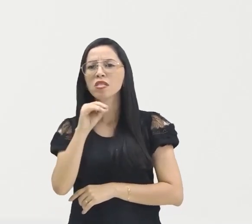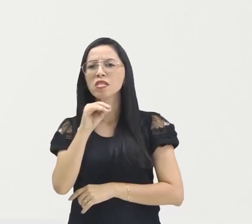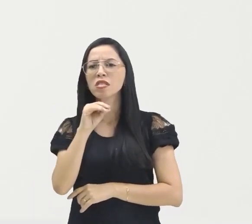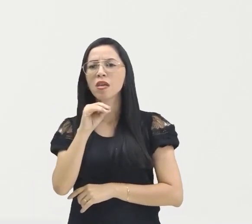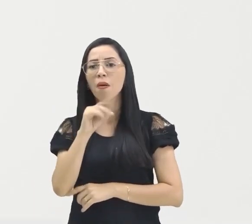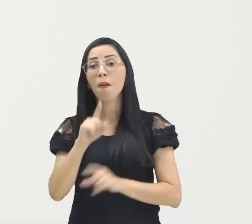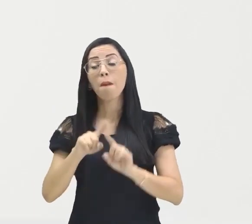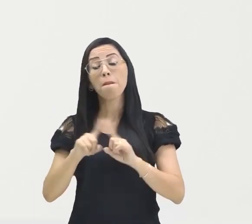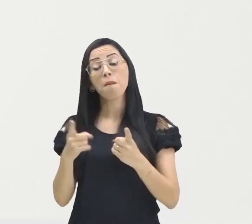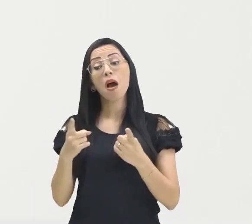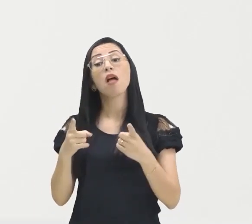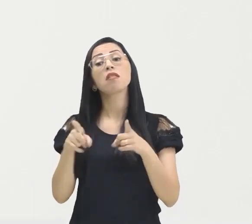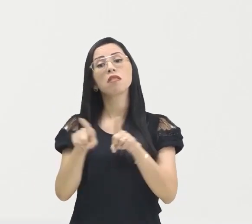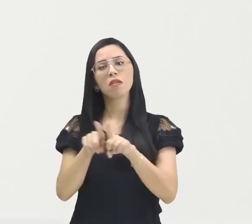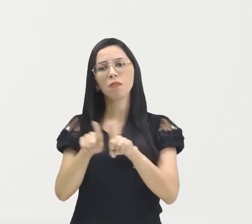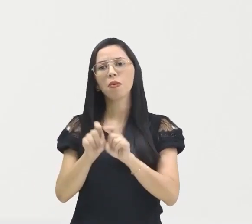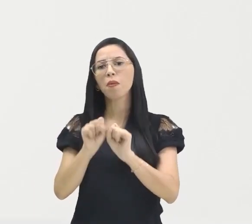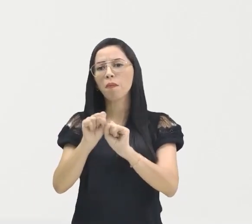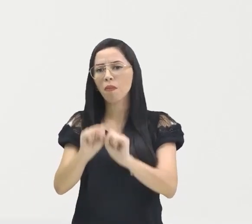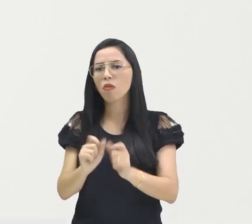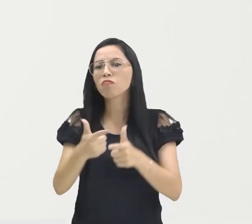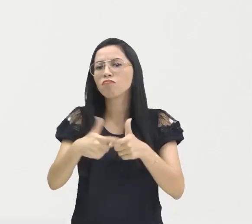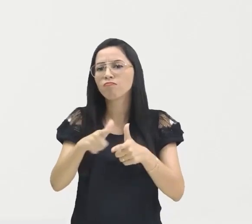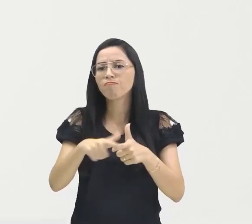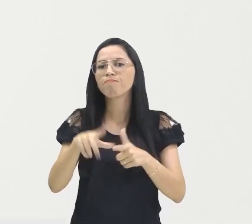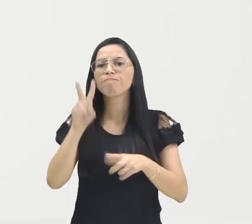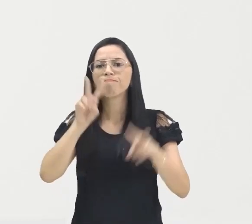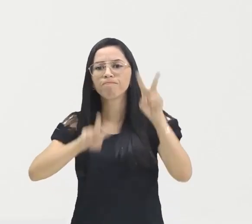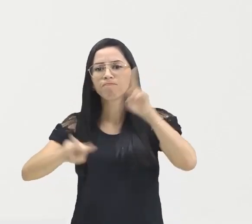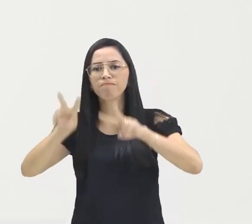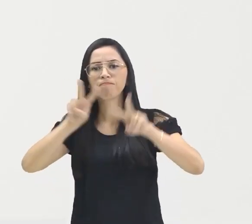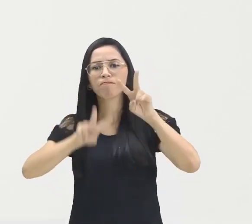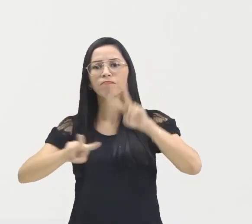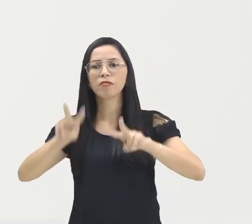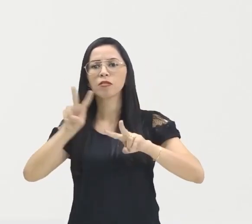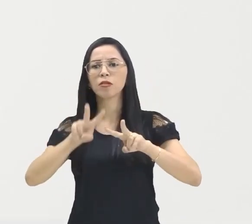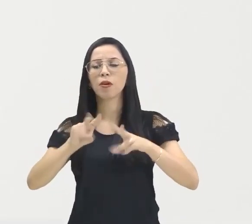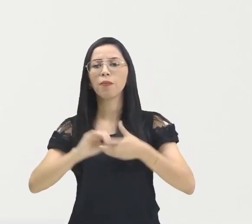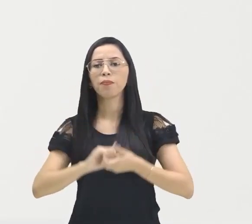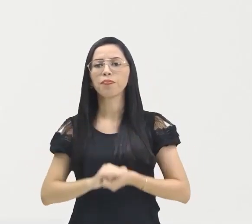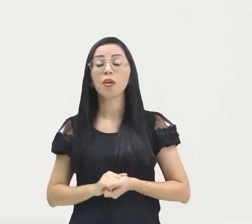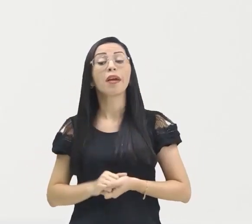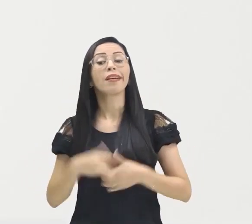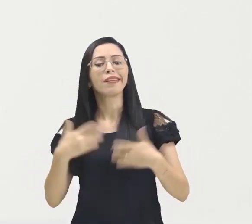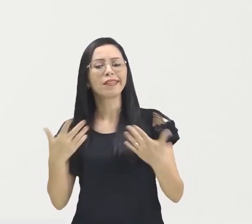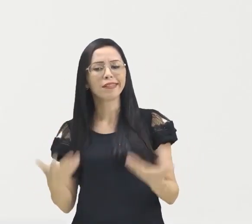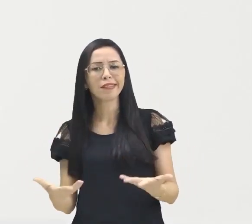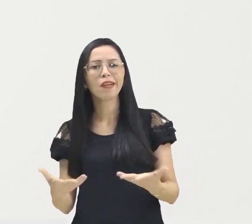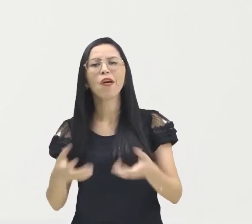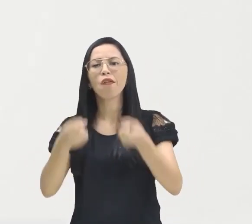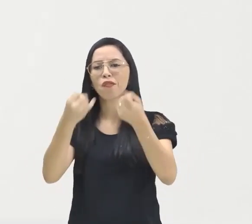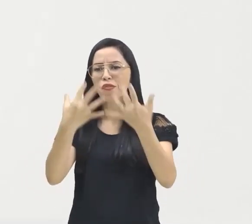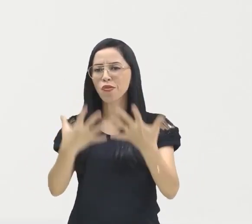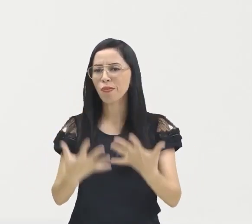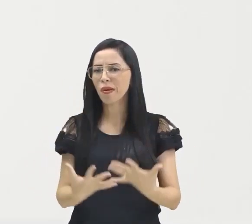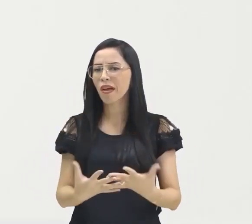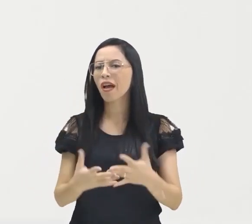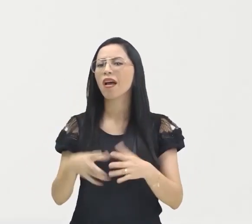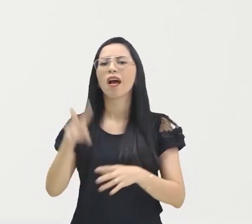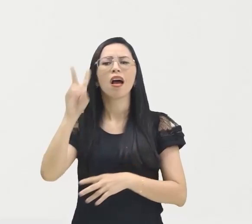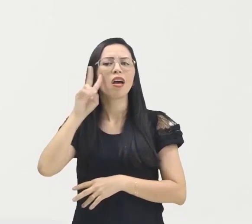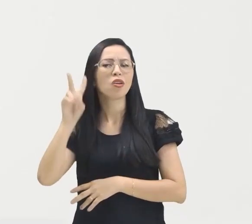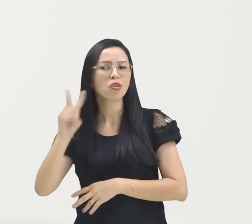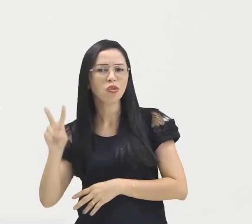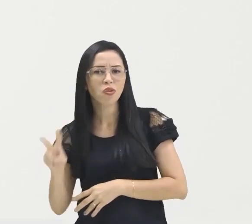envolver também o processo visual. Eu vou retomar um pouco do texto do João, que ele falava o seguinte, lembra das